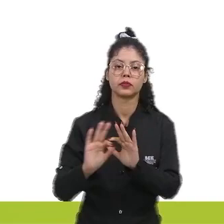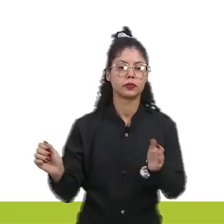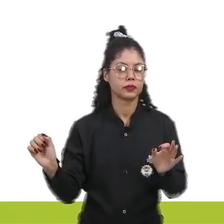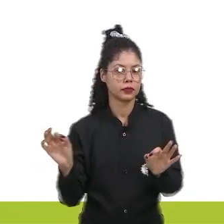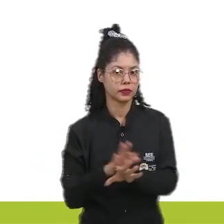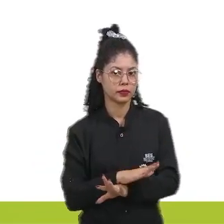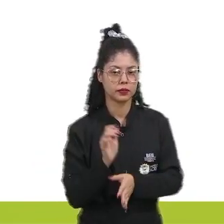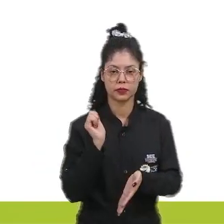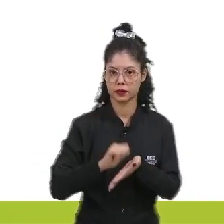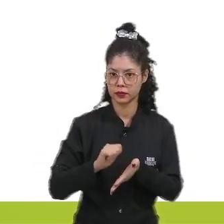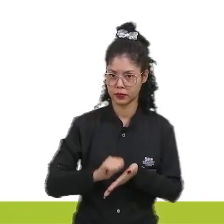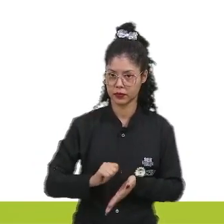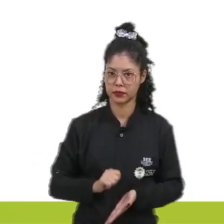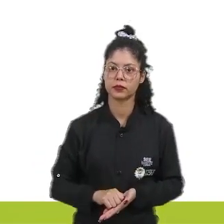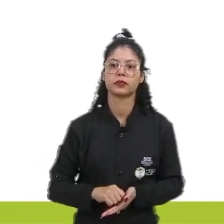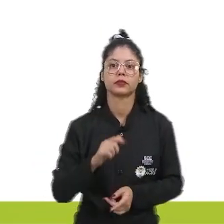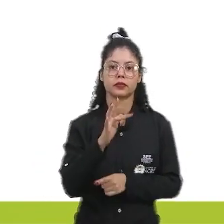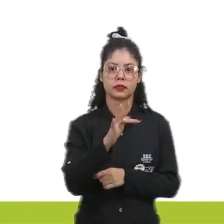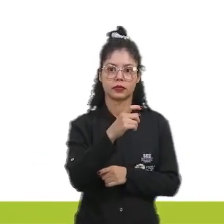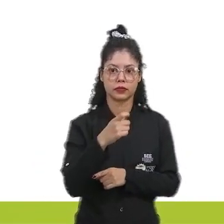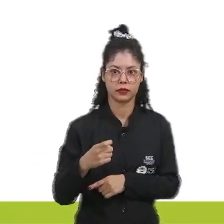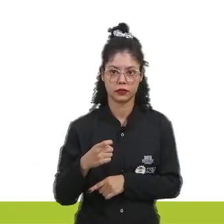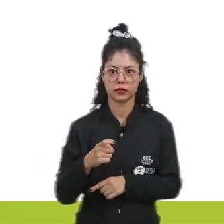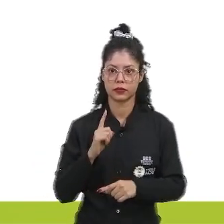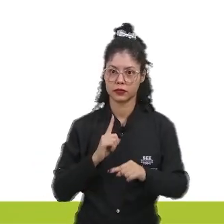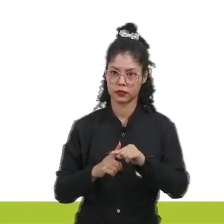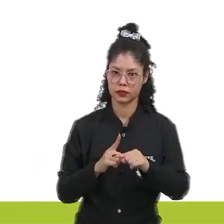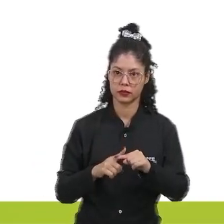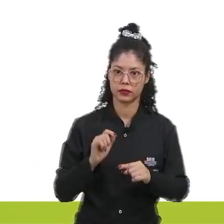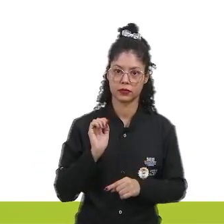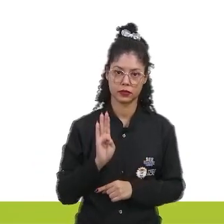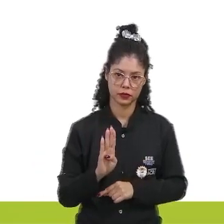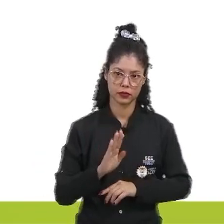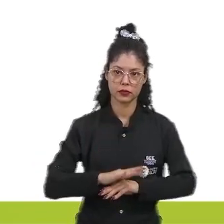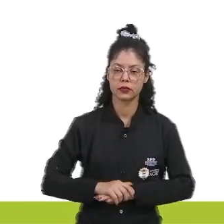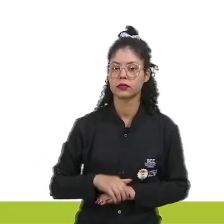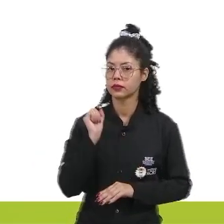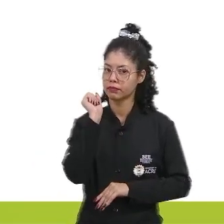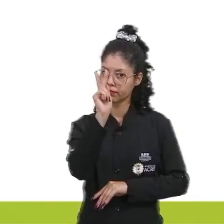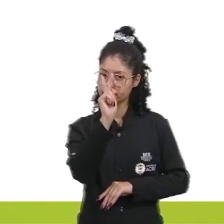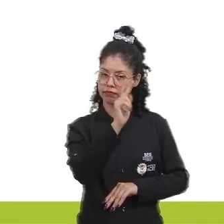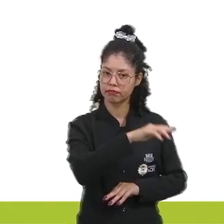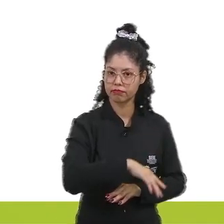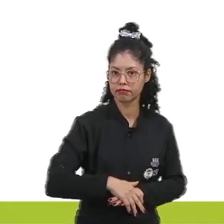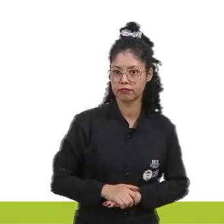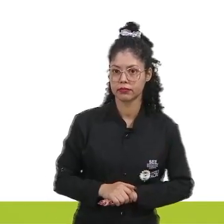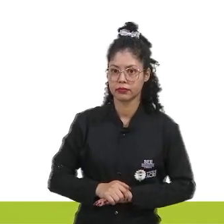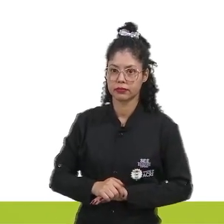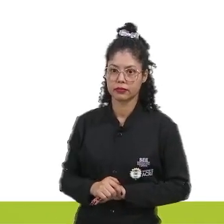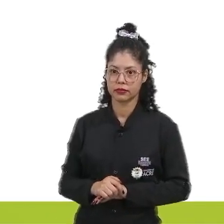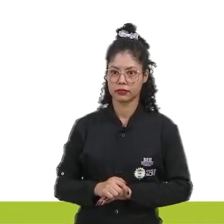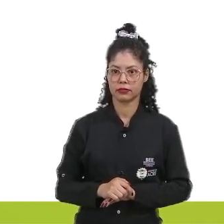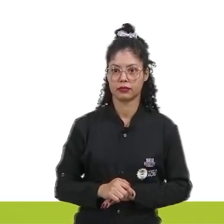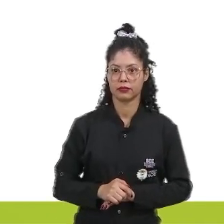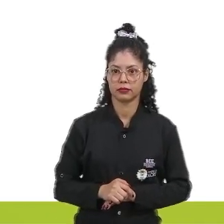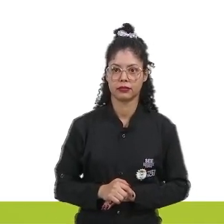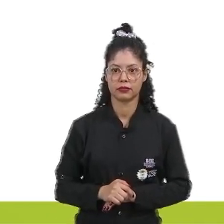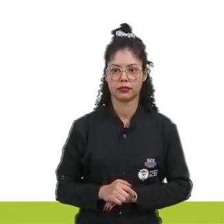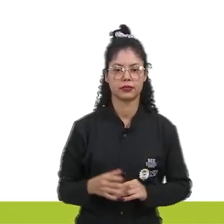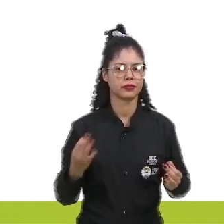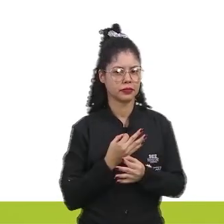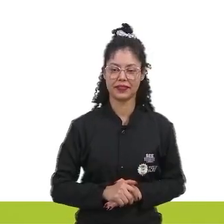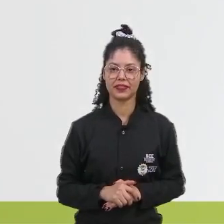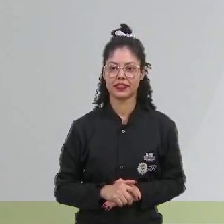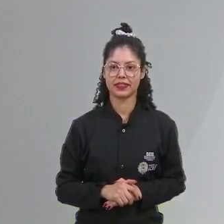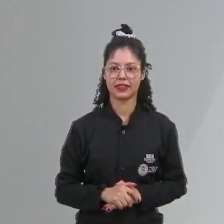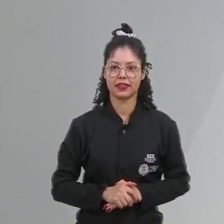escrever ali, que é a f de x igual a x mais b. Ok? Eita, que coisa linda,